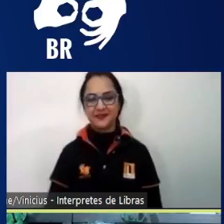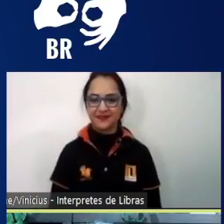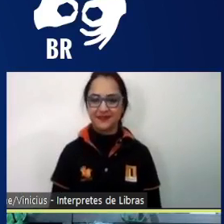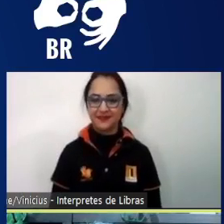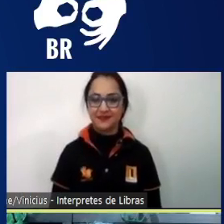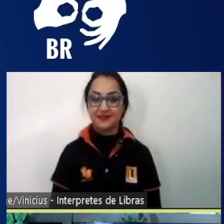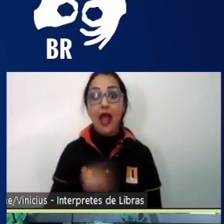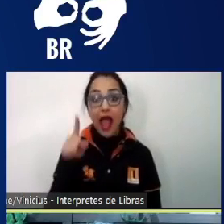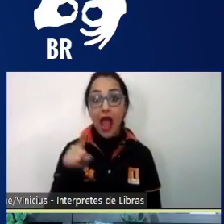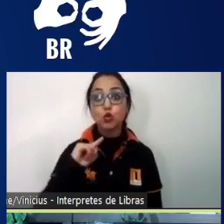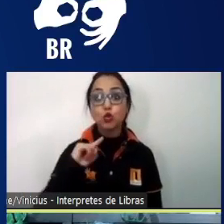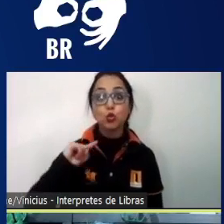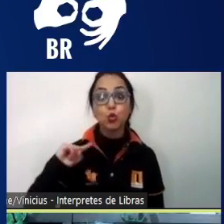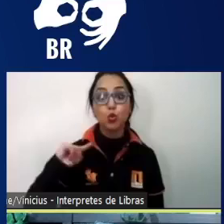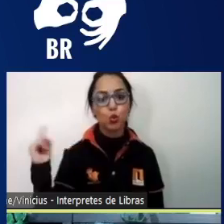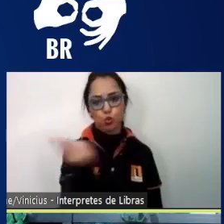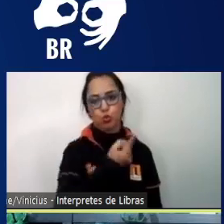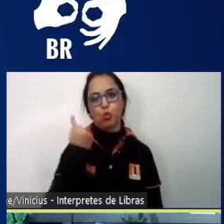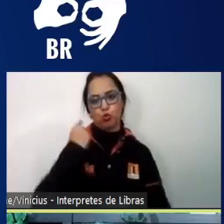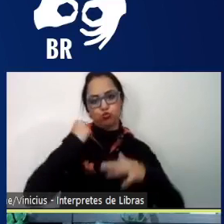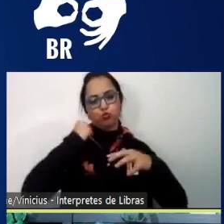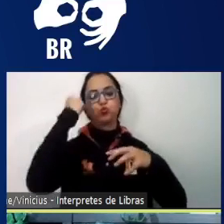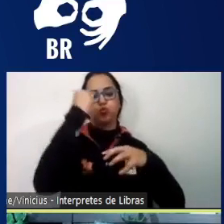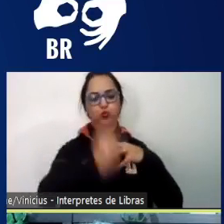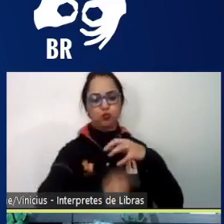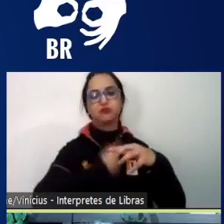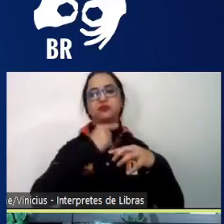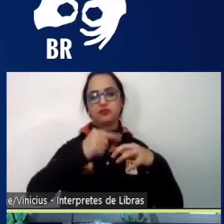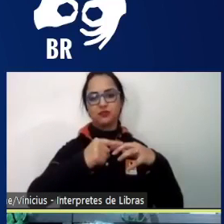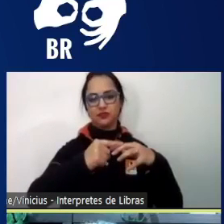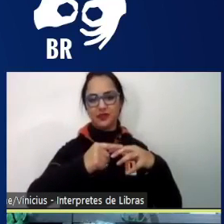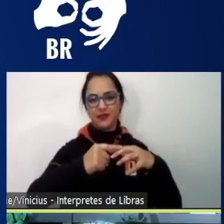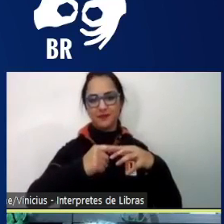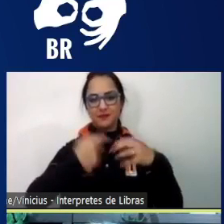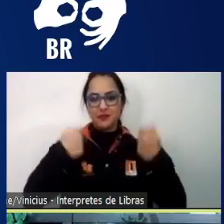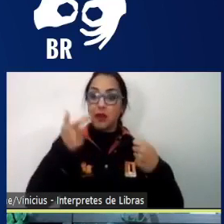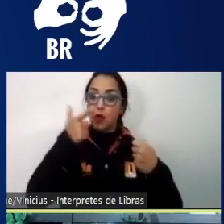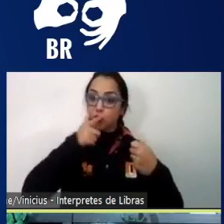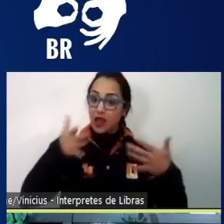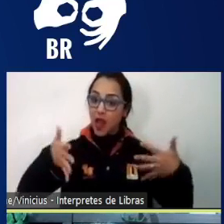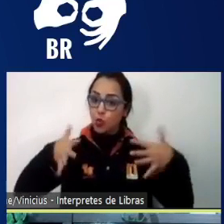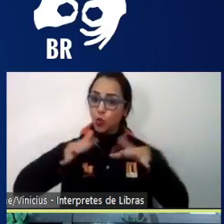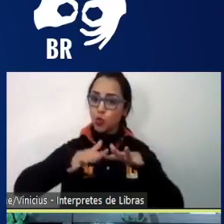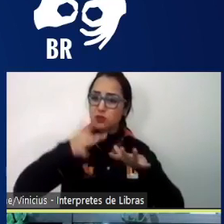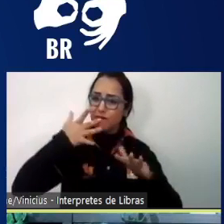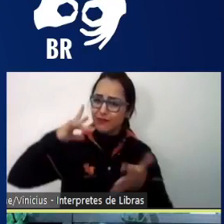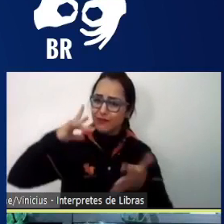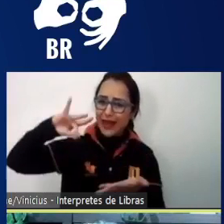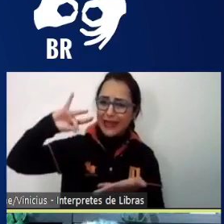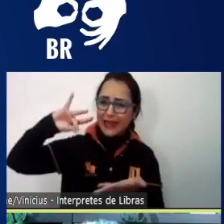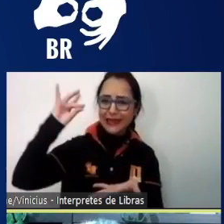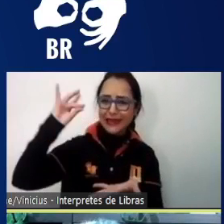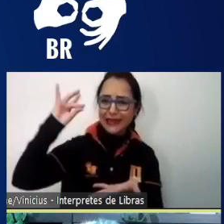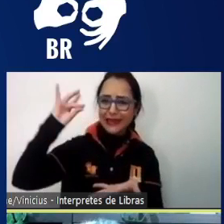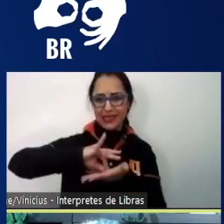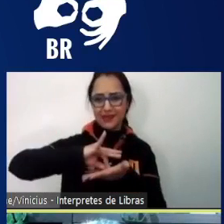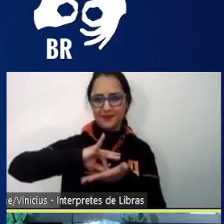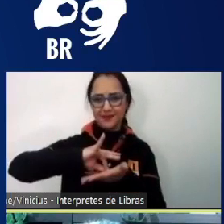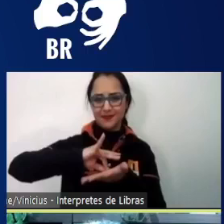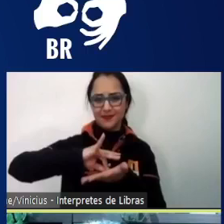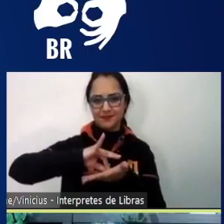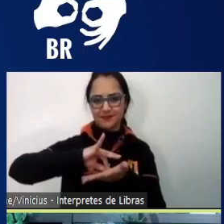sociedade fazer com que a inclusão aconteça de verdade, que haja o respeito